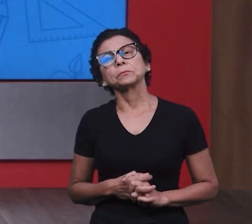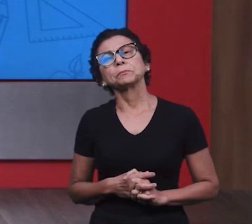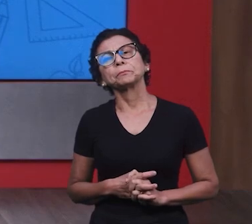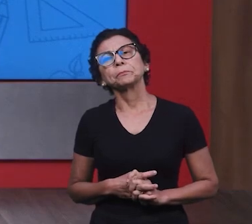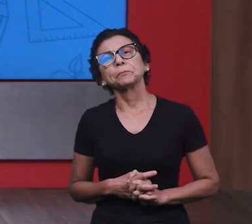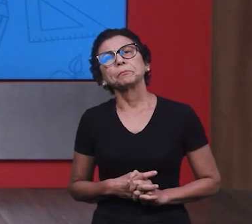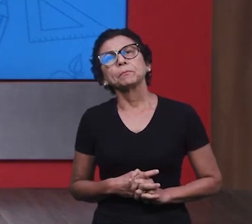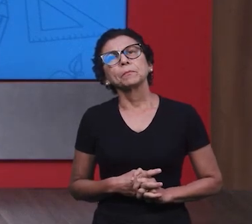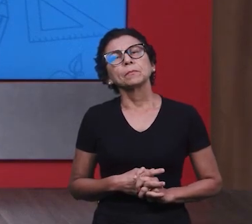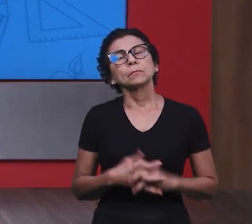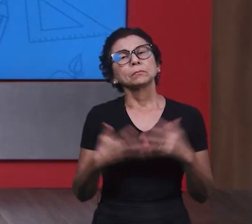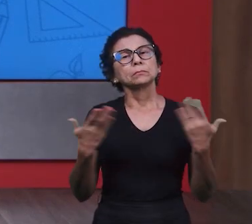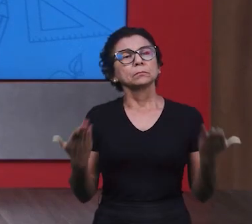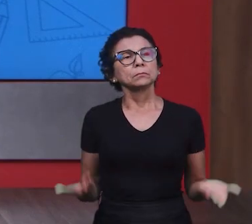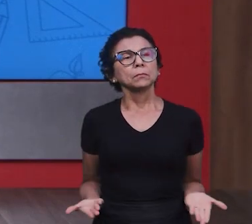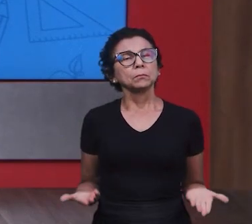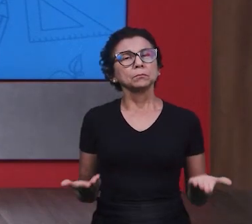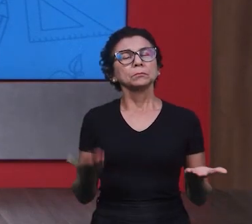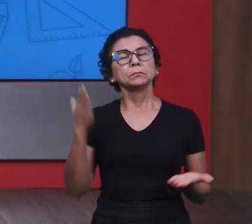nós podemos, então,